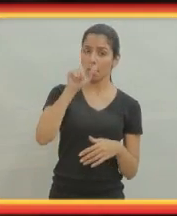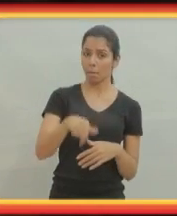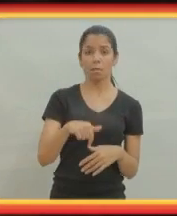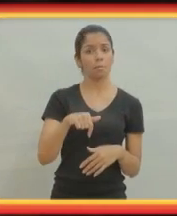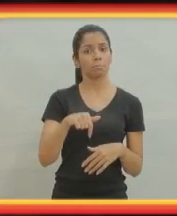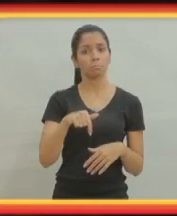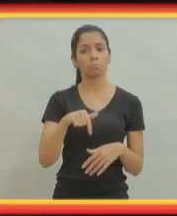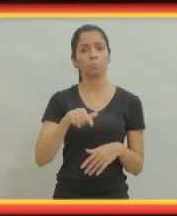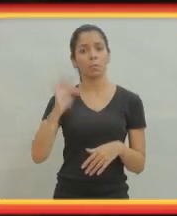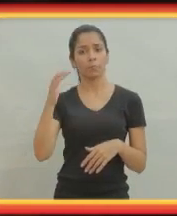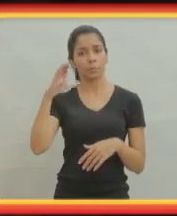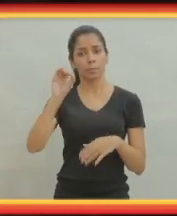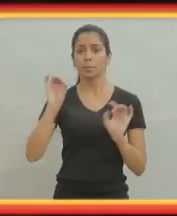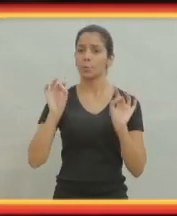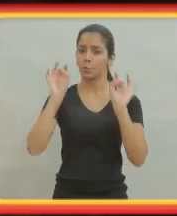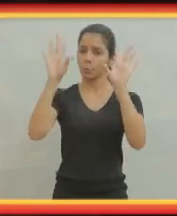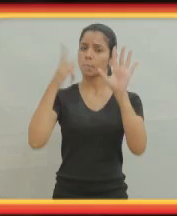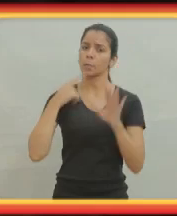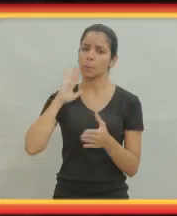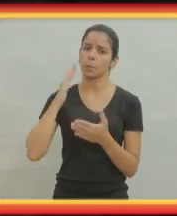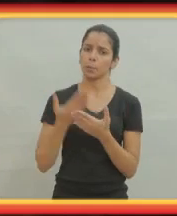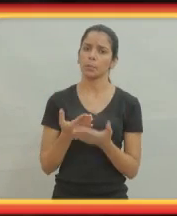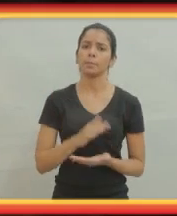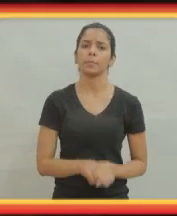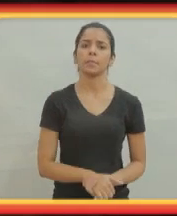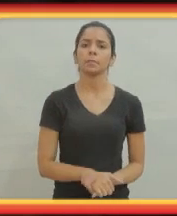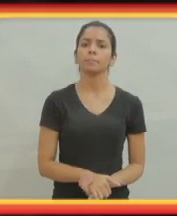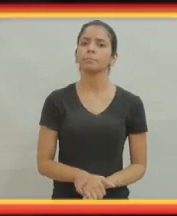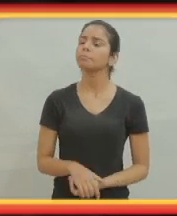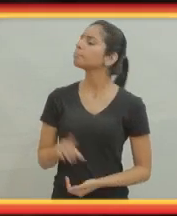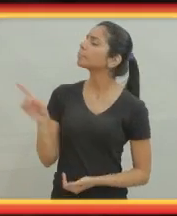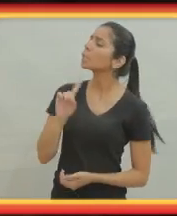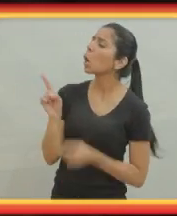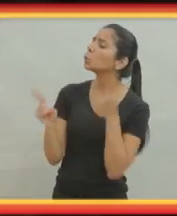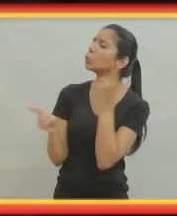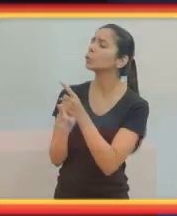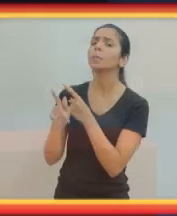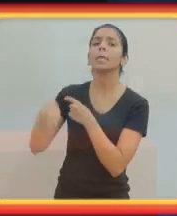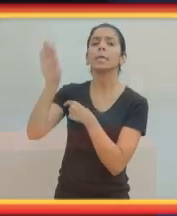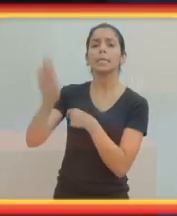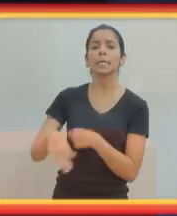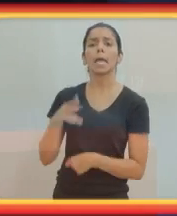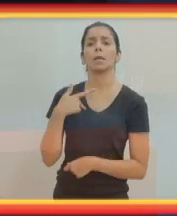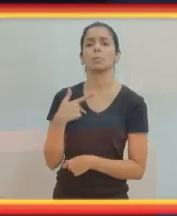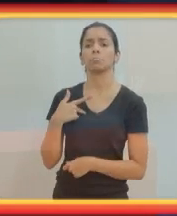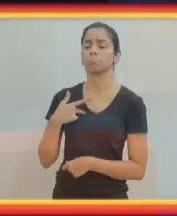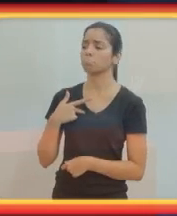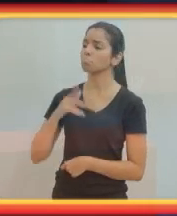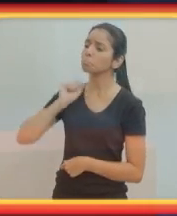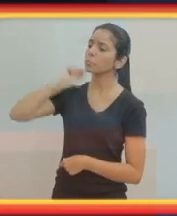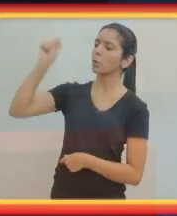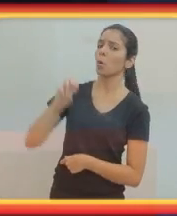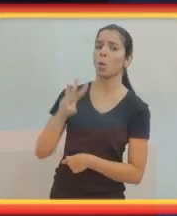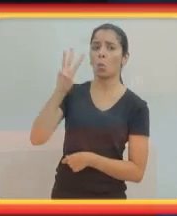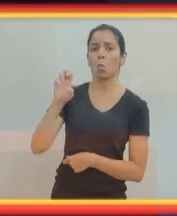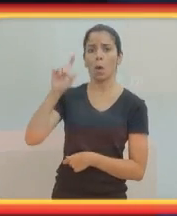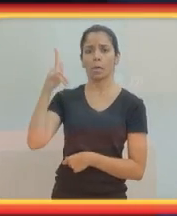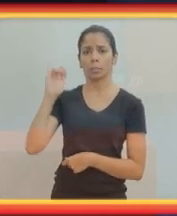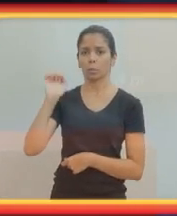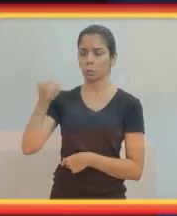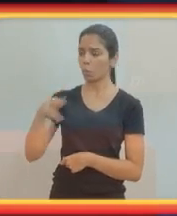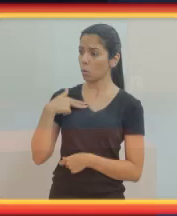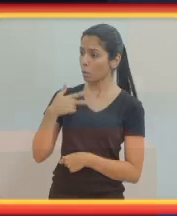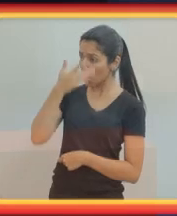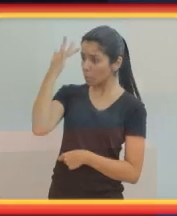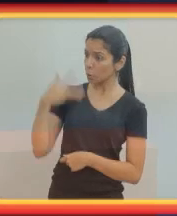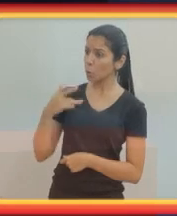um entretenimento, é uma função assim, muito especial, eu acredito. Não descobri quem matou o Wellington, então o